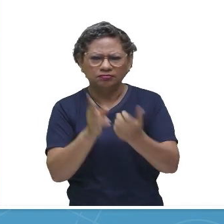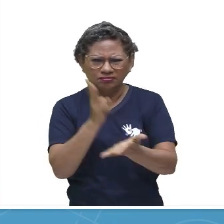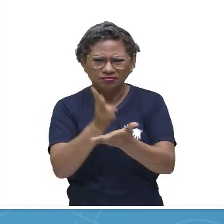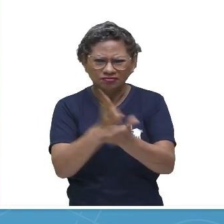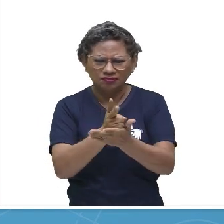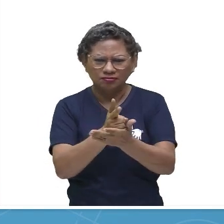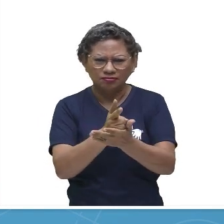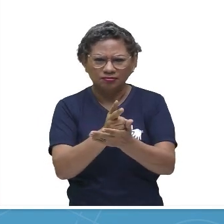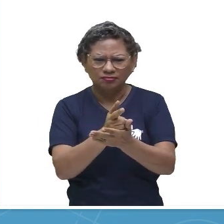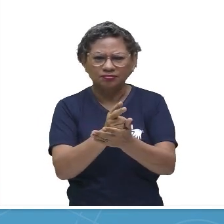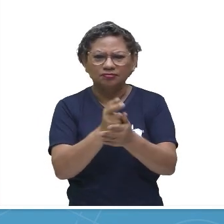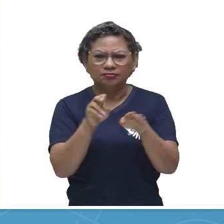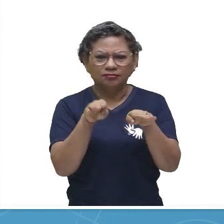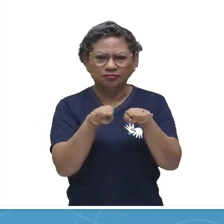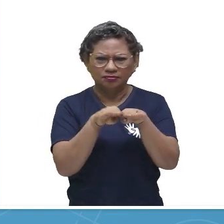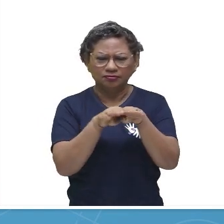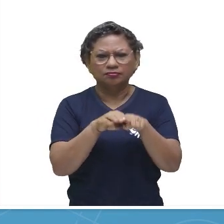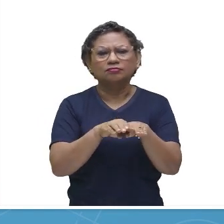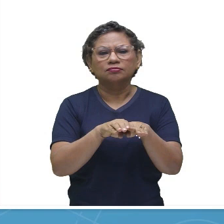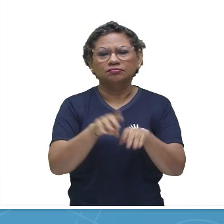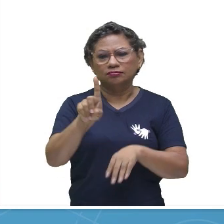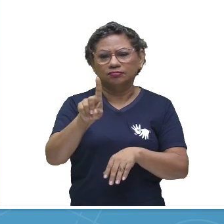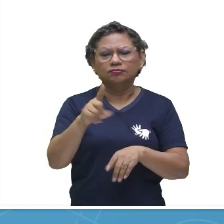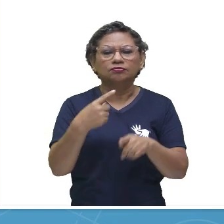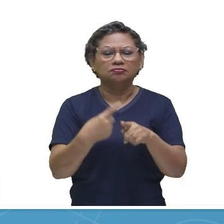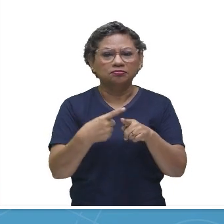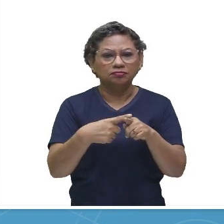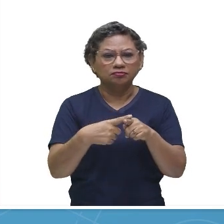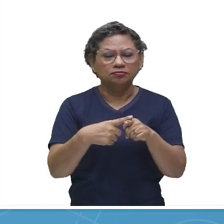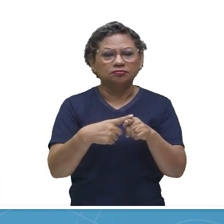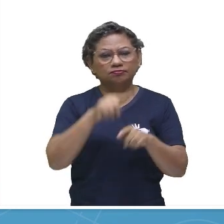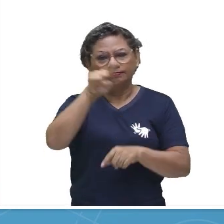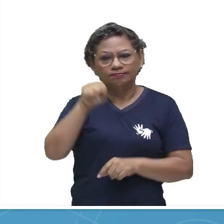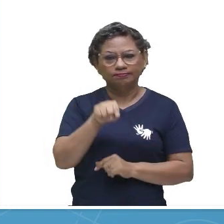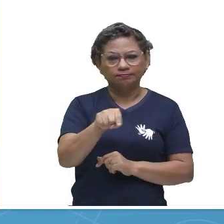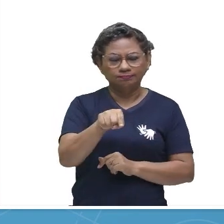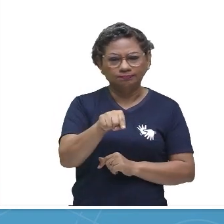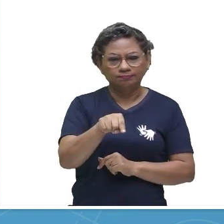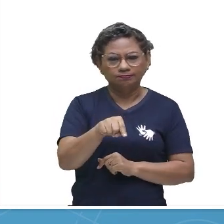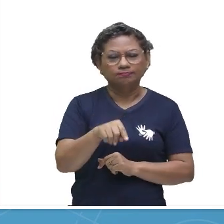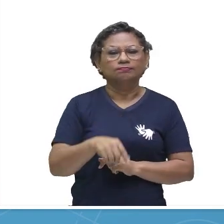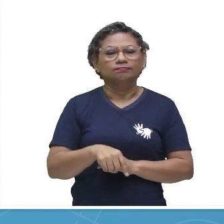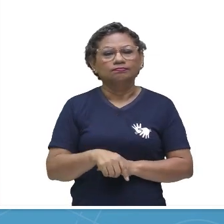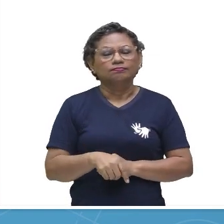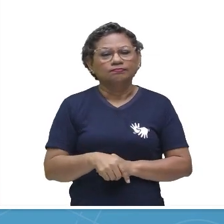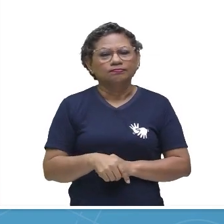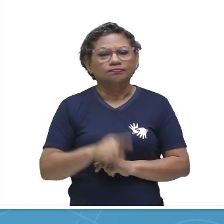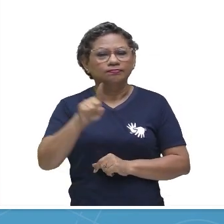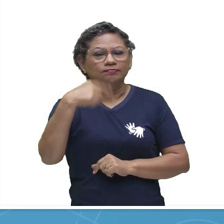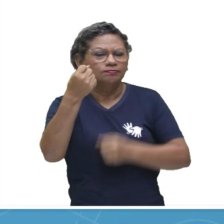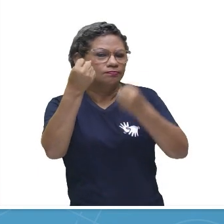vou deixar vocês pensando a respeito disso daí. Eu acredito que até o final da aula a gente possa matar essa charada aqui.